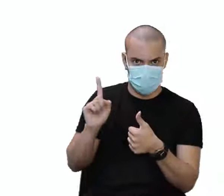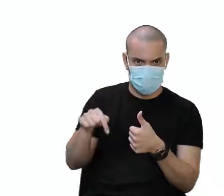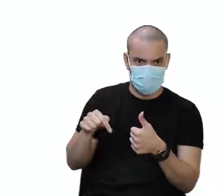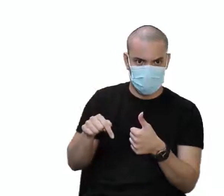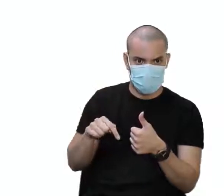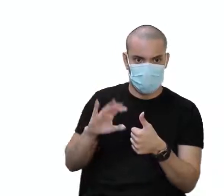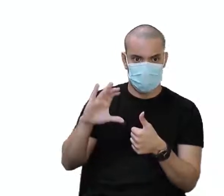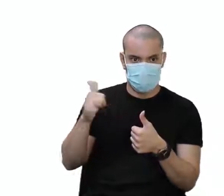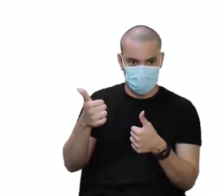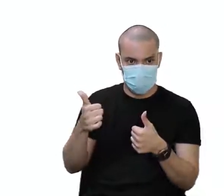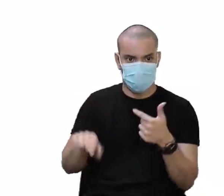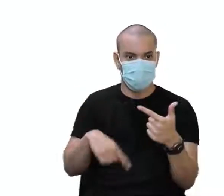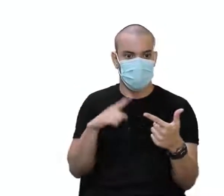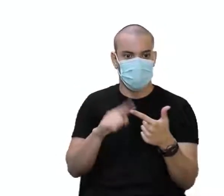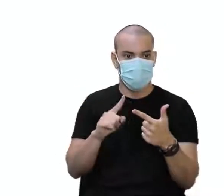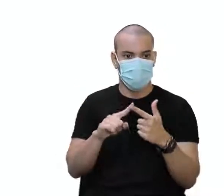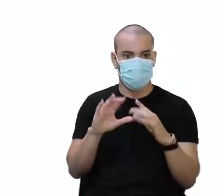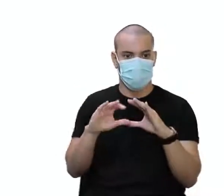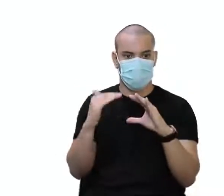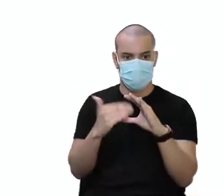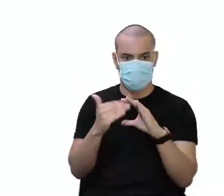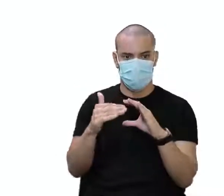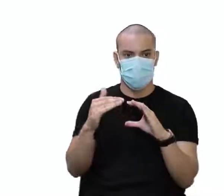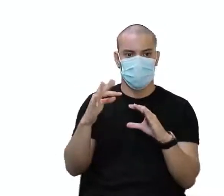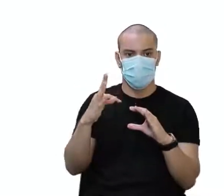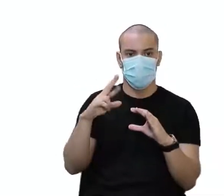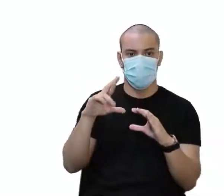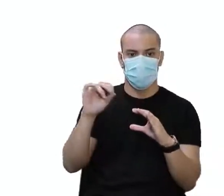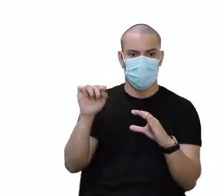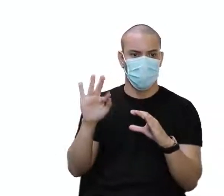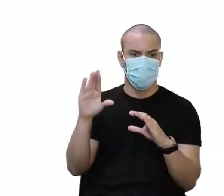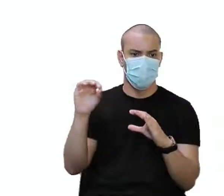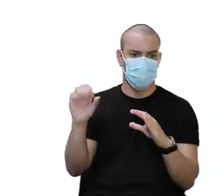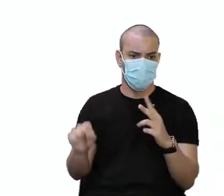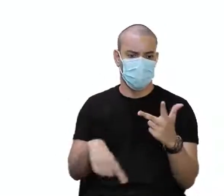primário? Você está falando de níveis tróficos?